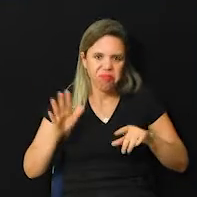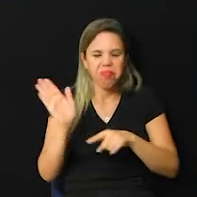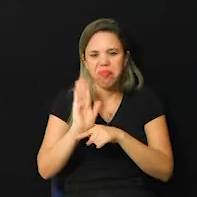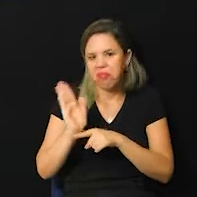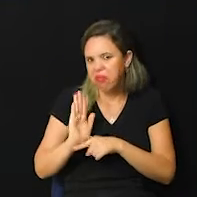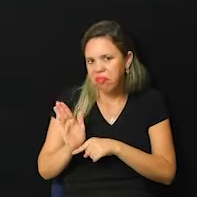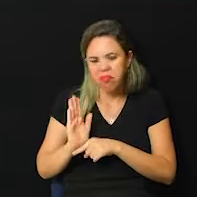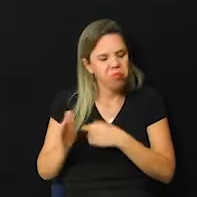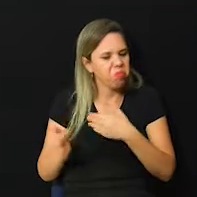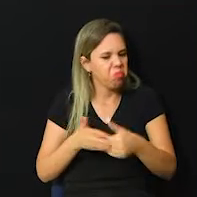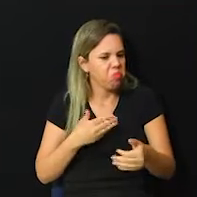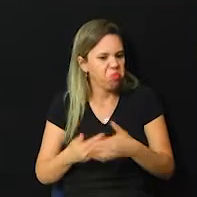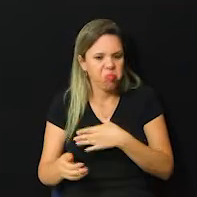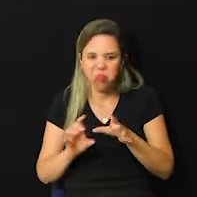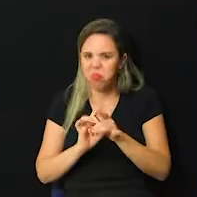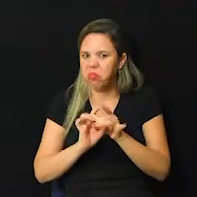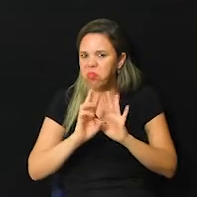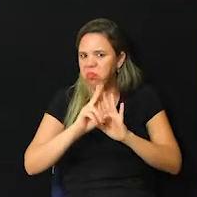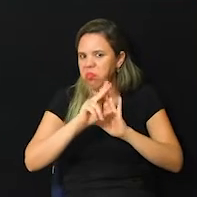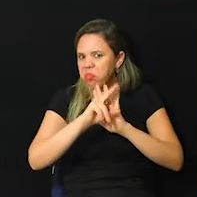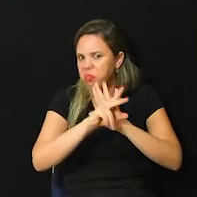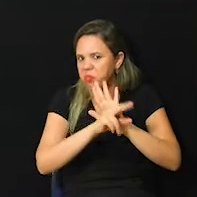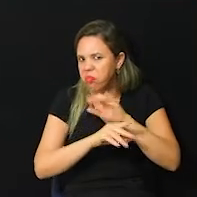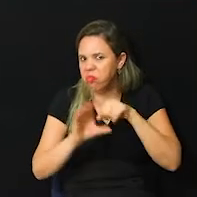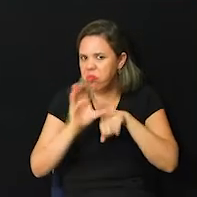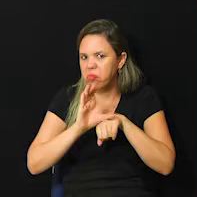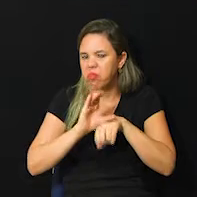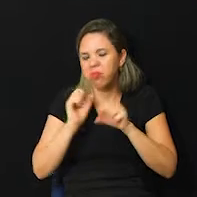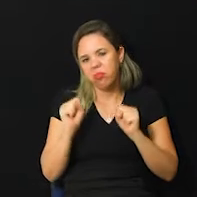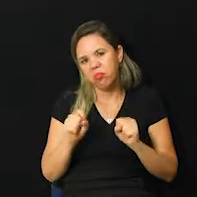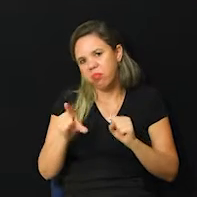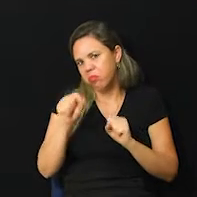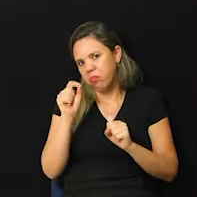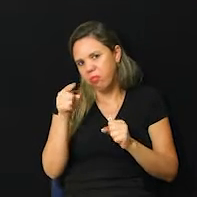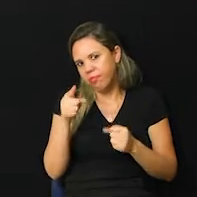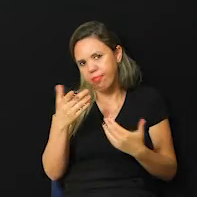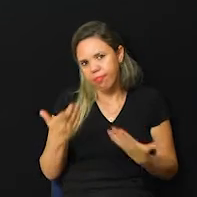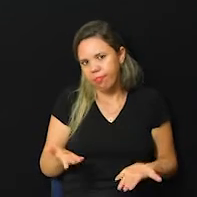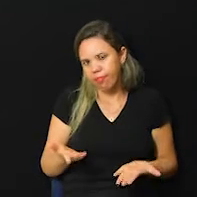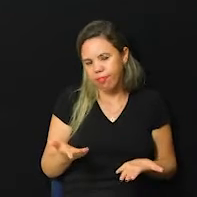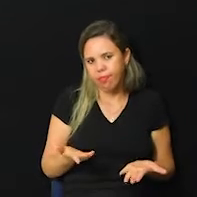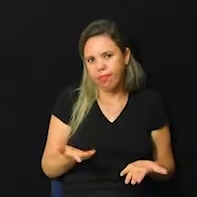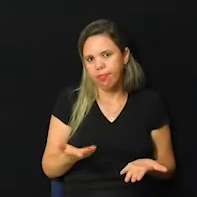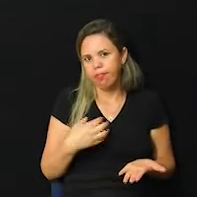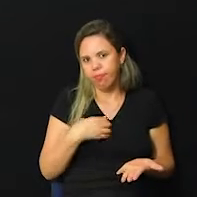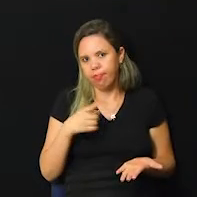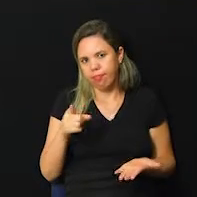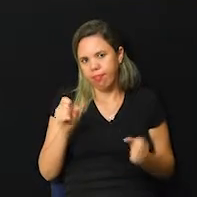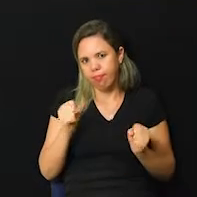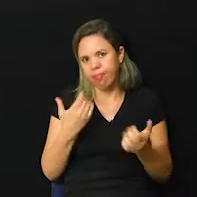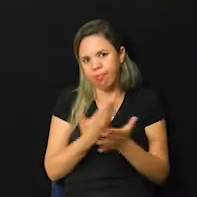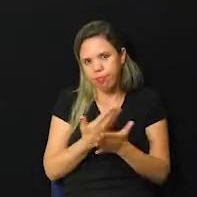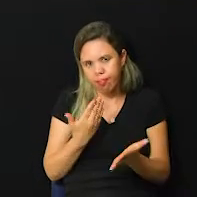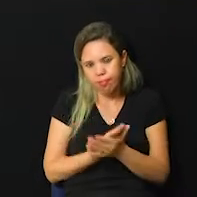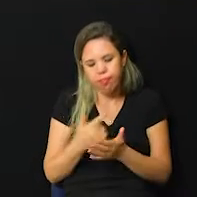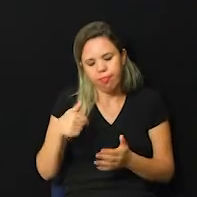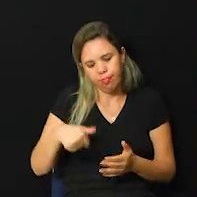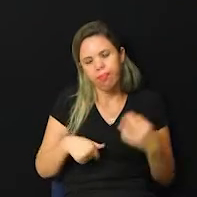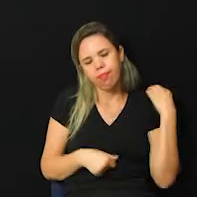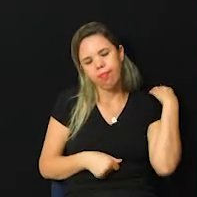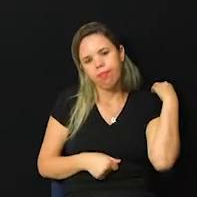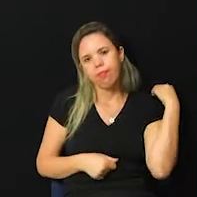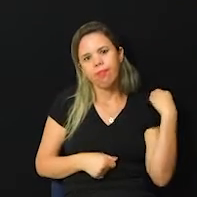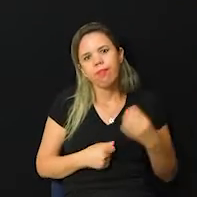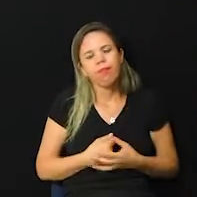vídeo são vários tipos de curso é você que decide Mas é uma forma a estudar aqui